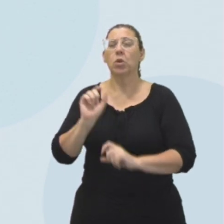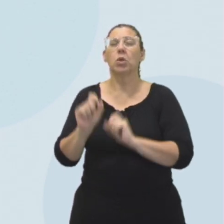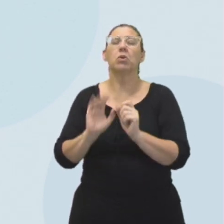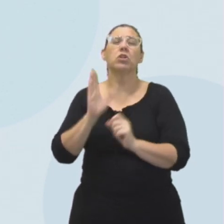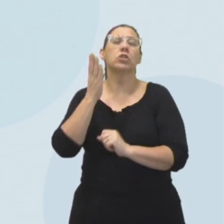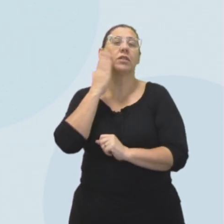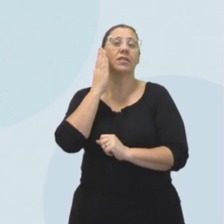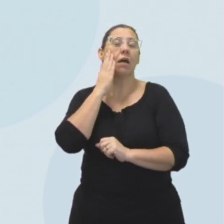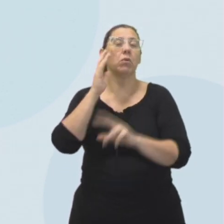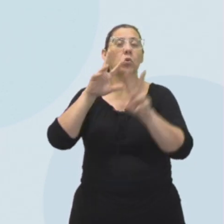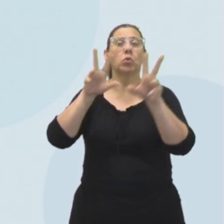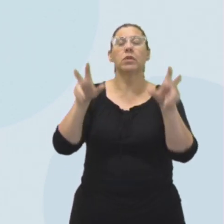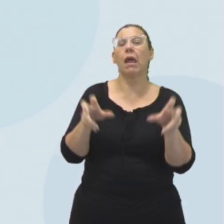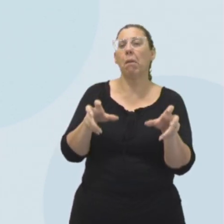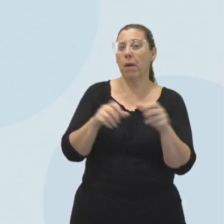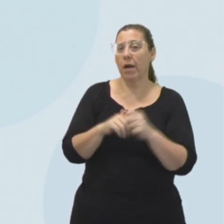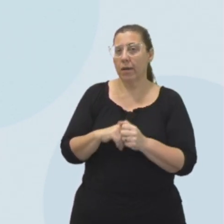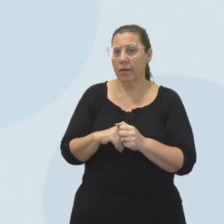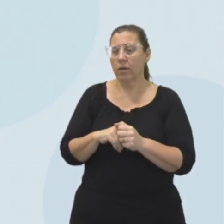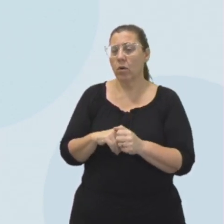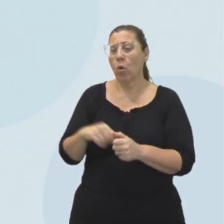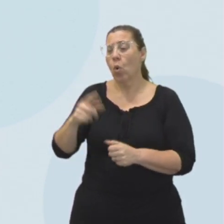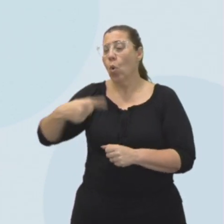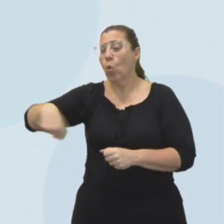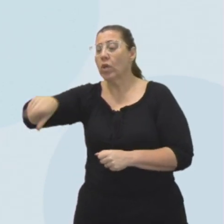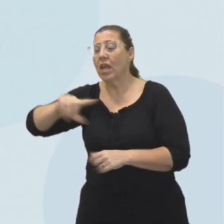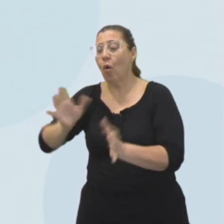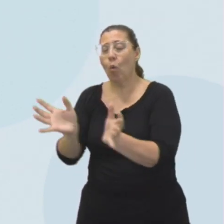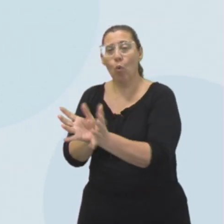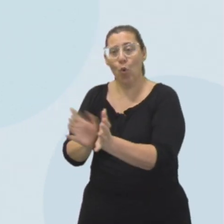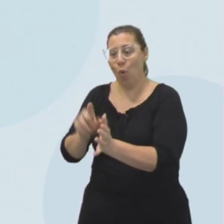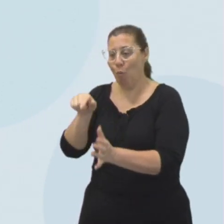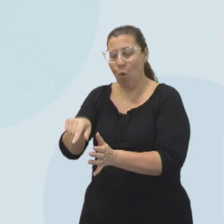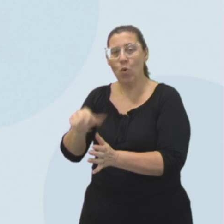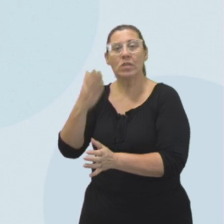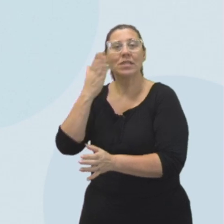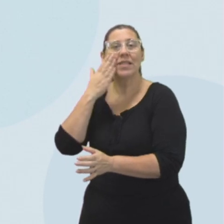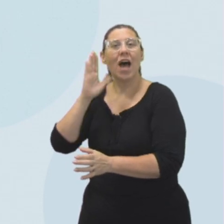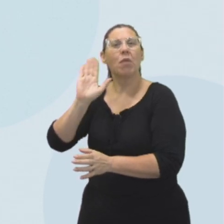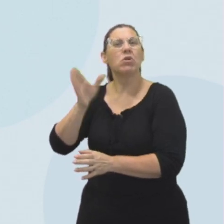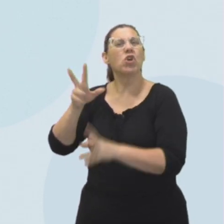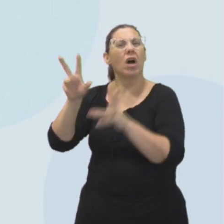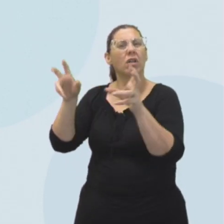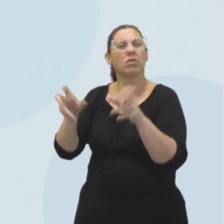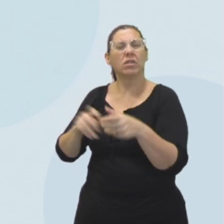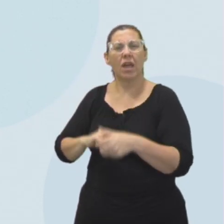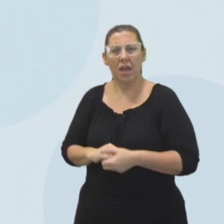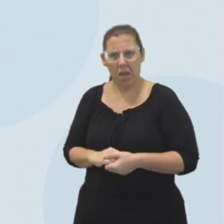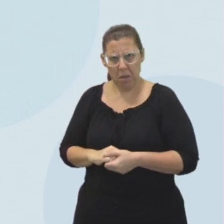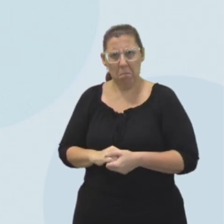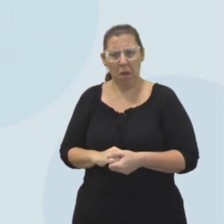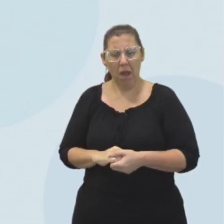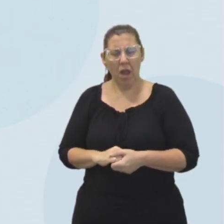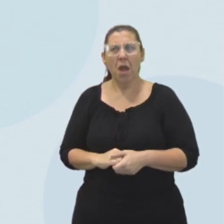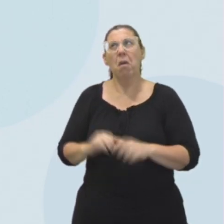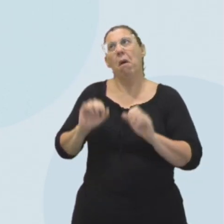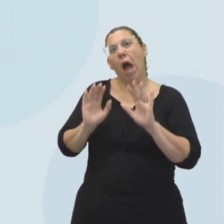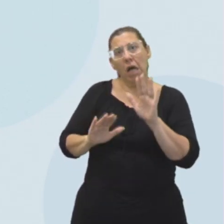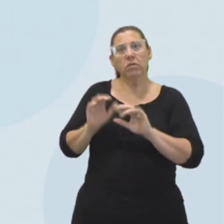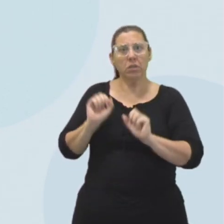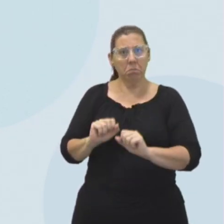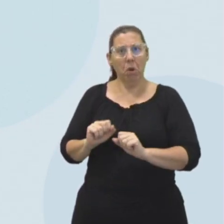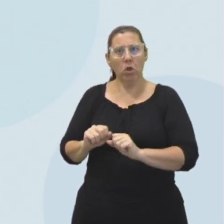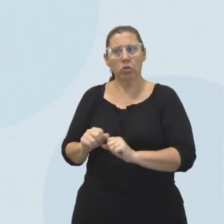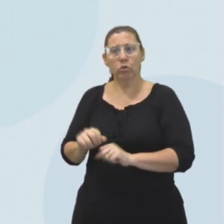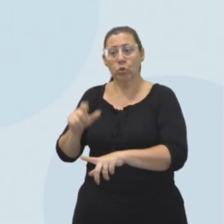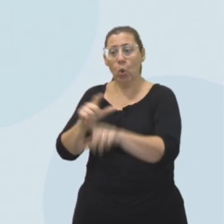sobre o tema. Qual é o conhecimento prévio das pessoas que vão ouvir sobre este tema. Eu posso ter escolhido um tema que as pessoas nunca